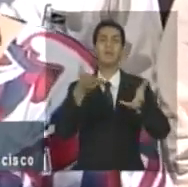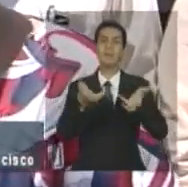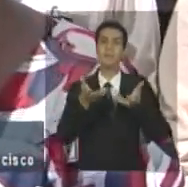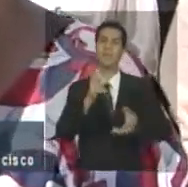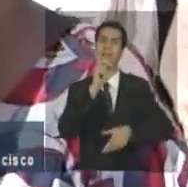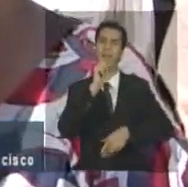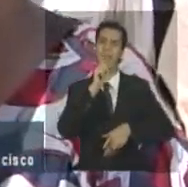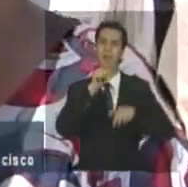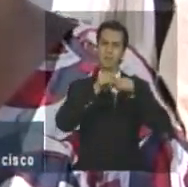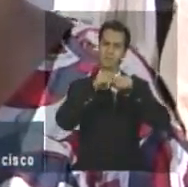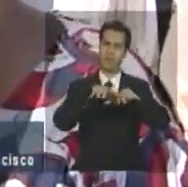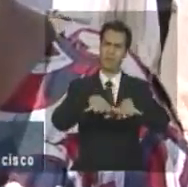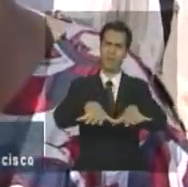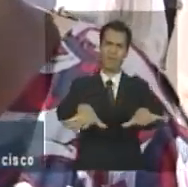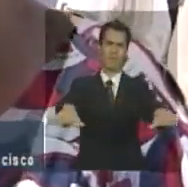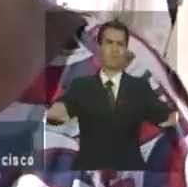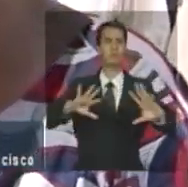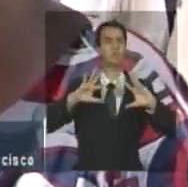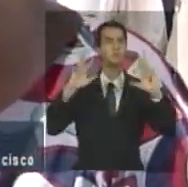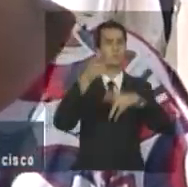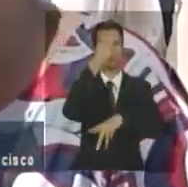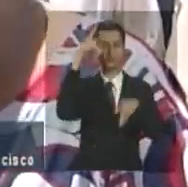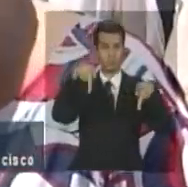na casa, é garantir que tenha água